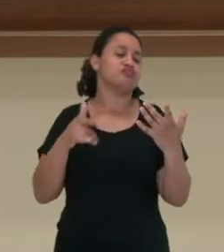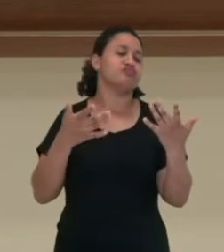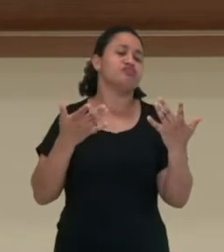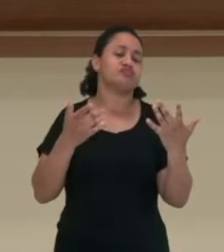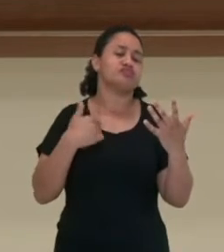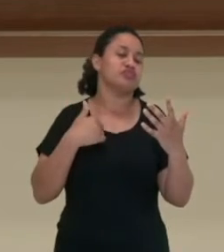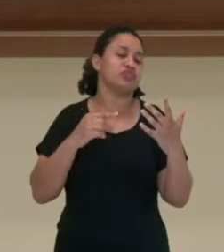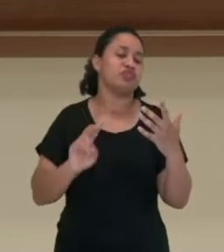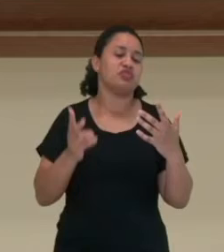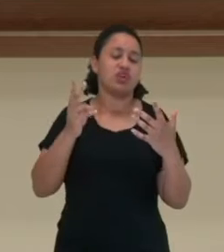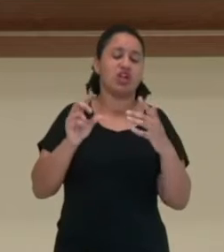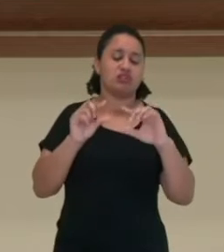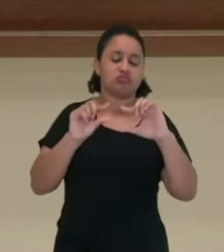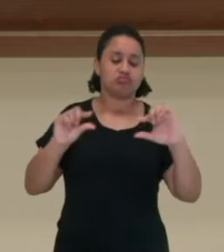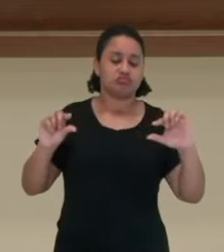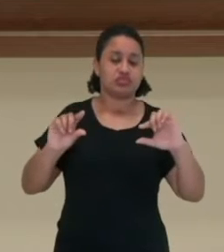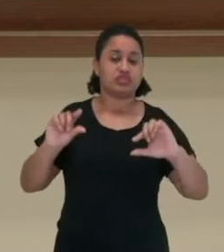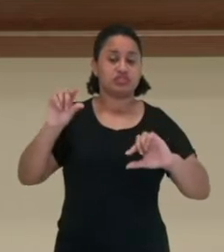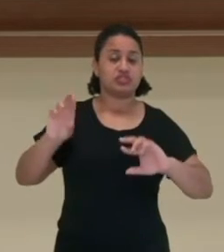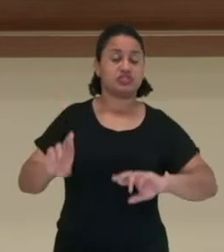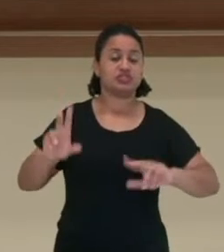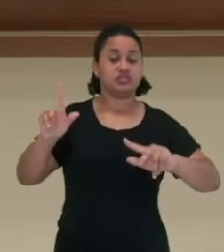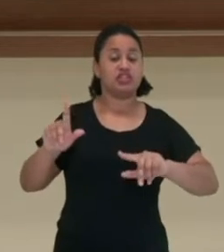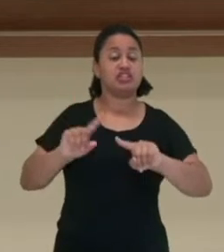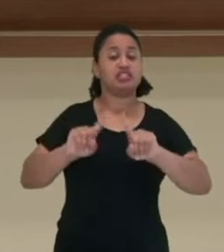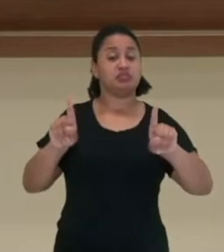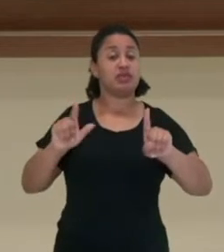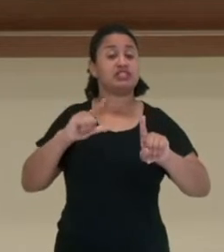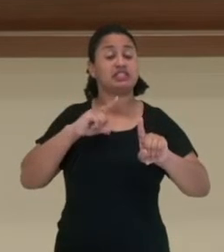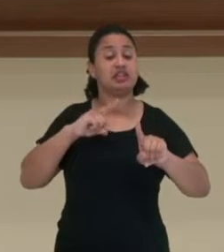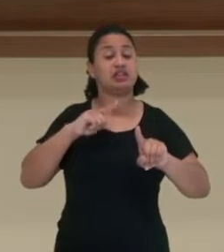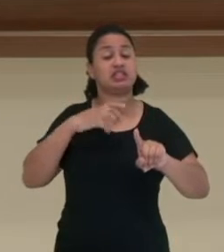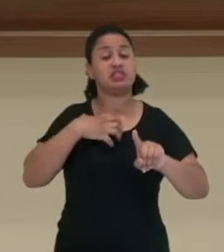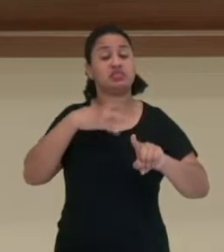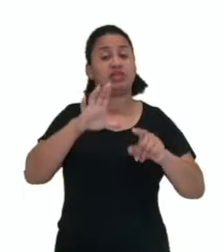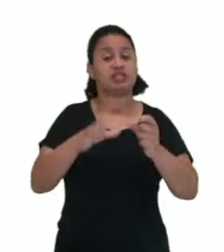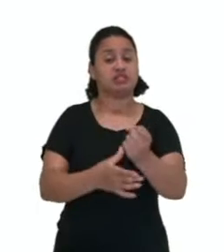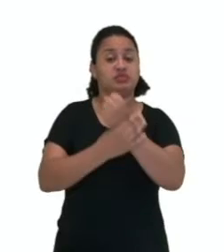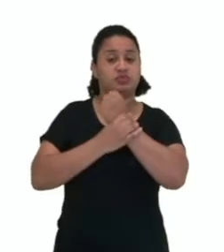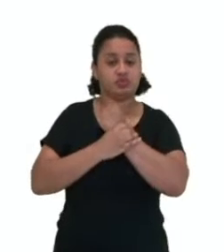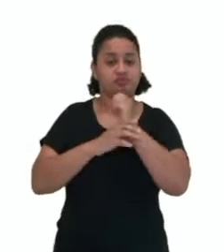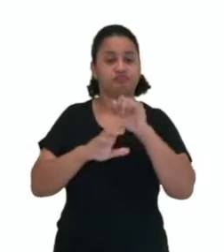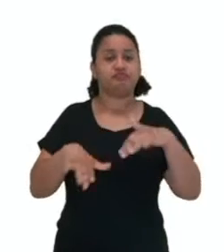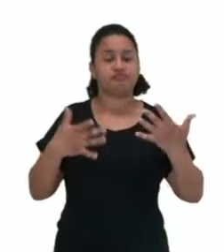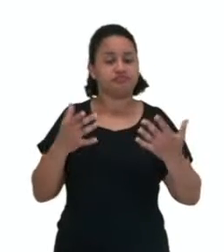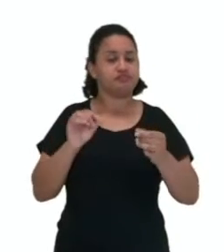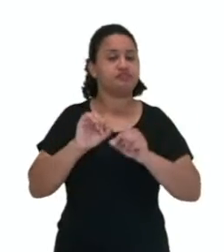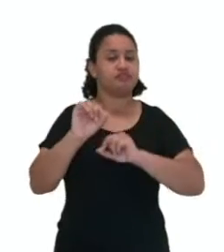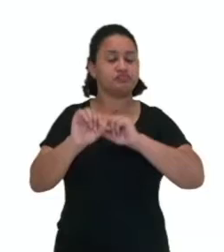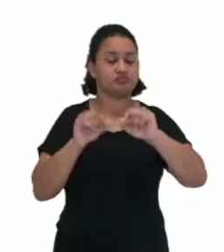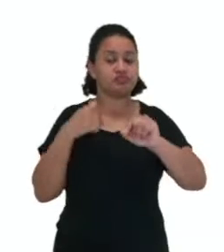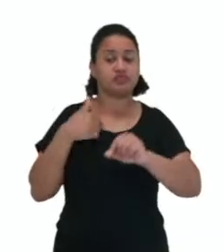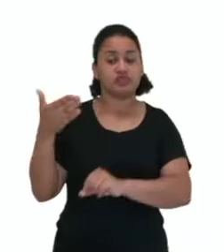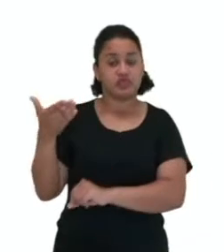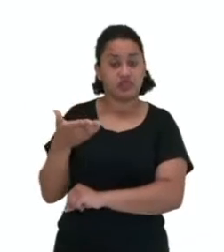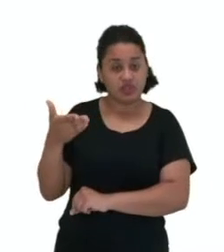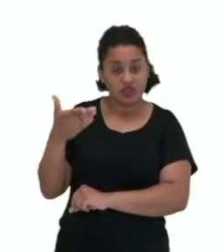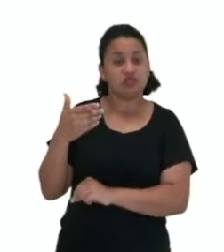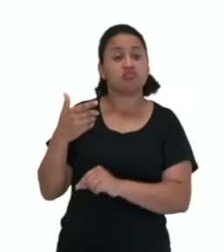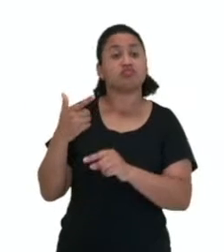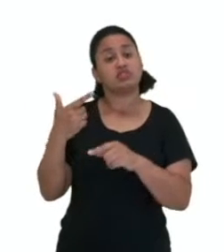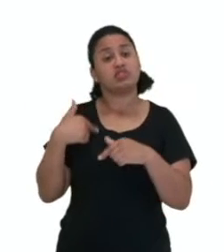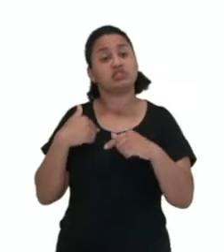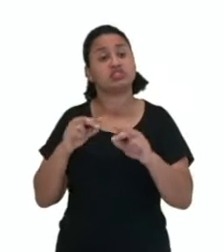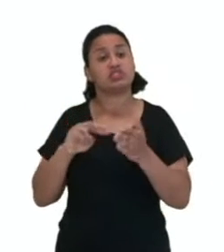pequena diferença e uma segurança bastante grande. Então, como é que a gente fez? Como ele vai prestar serviço, então significa que o valor